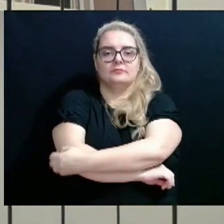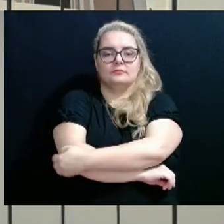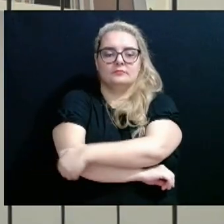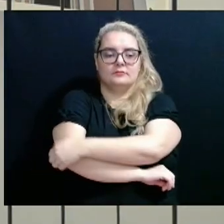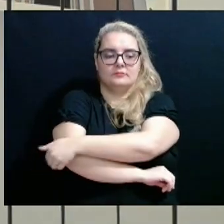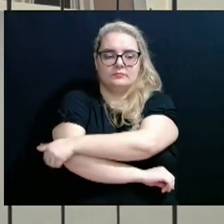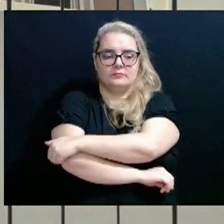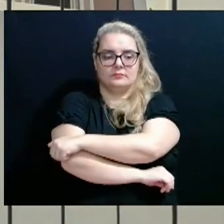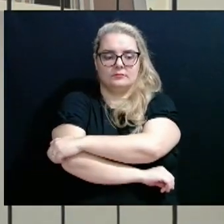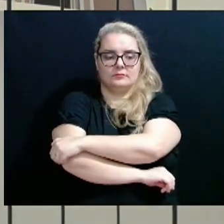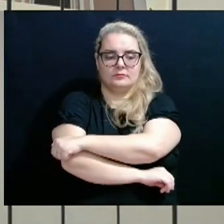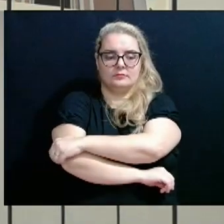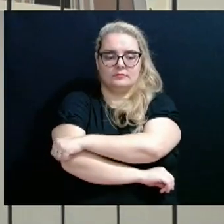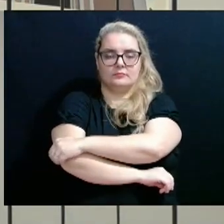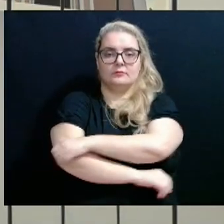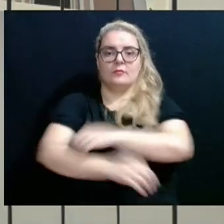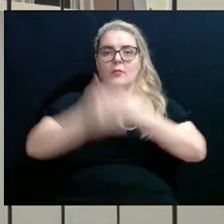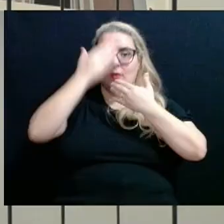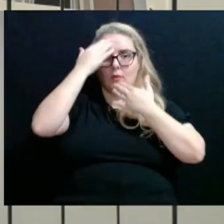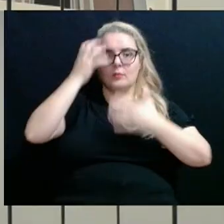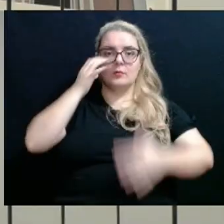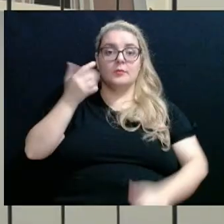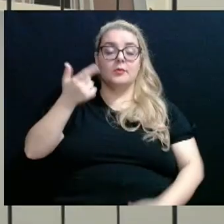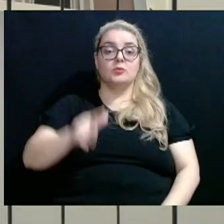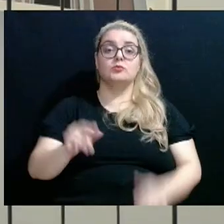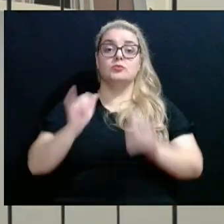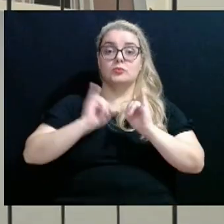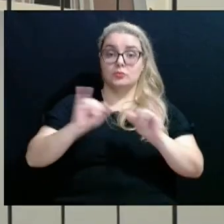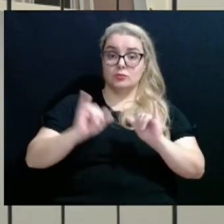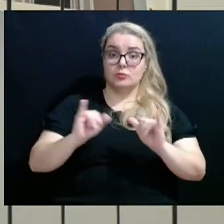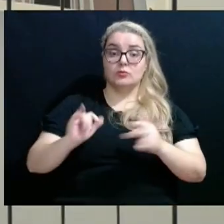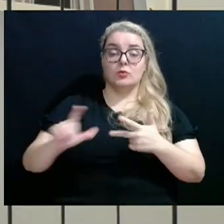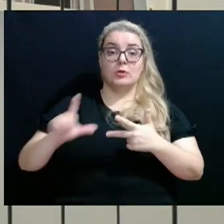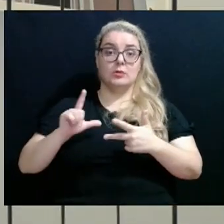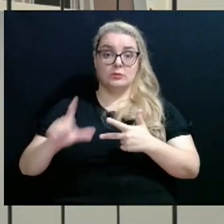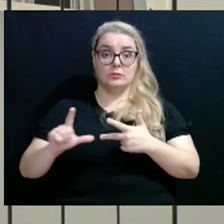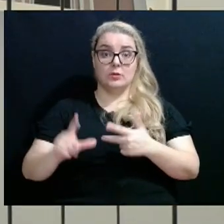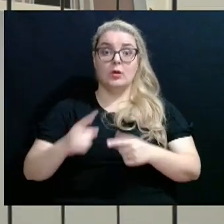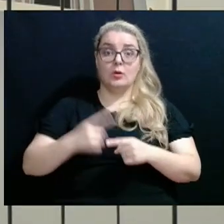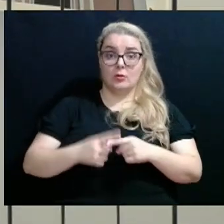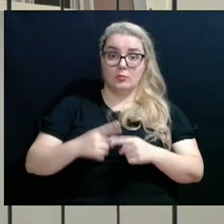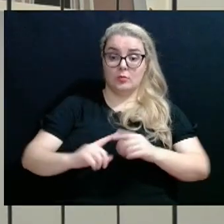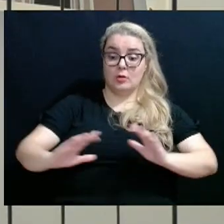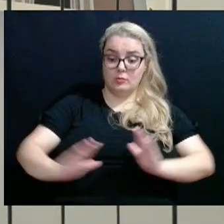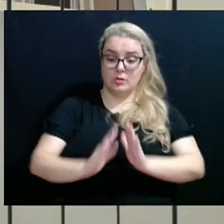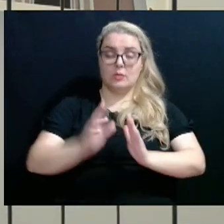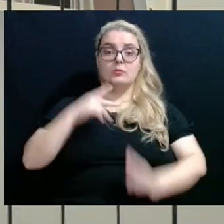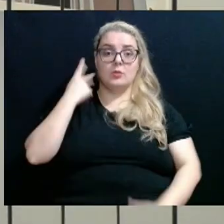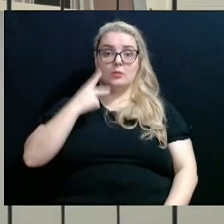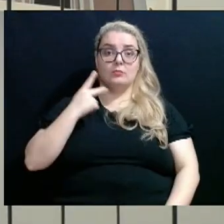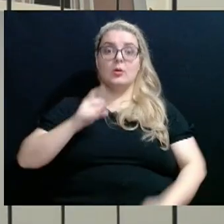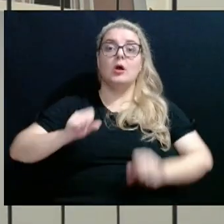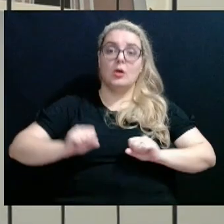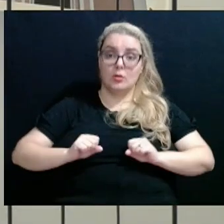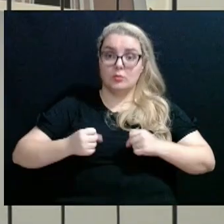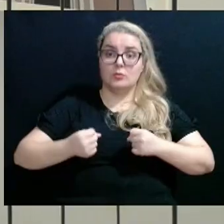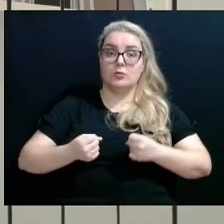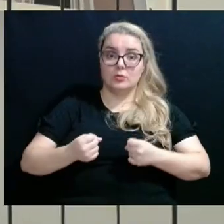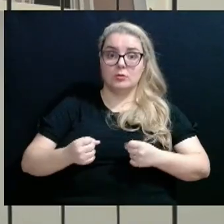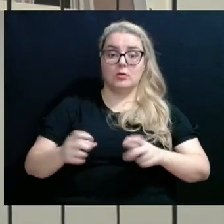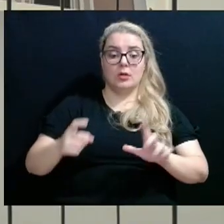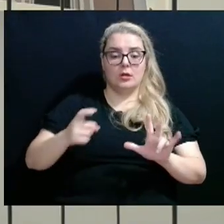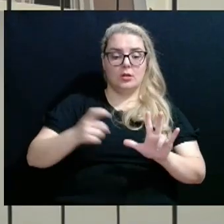pelas informações. A gente segue aqui com as notícias do Legislativo, porque a Frente Parlamentar em Defesa da Cannabis Medicinal